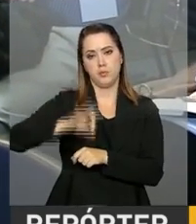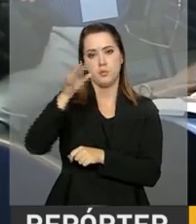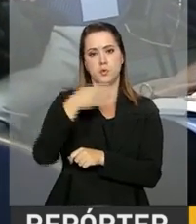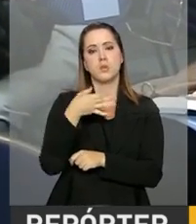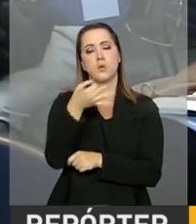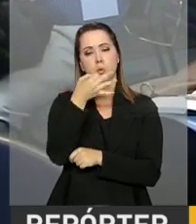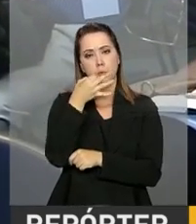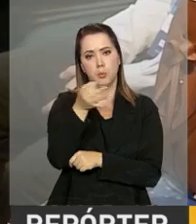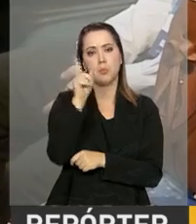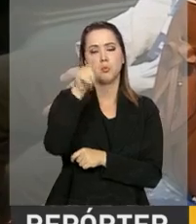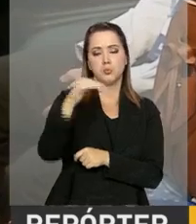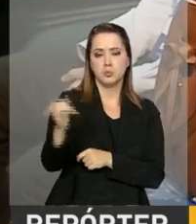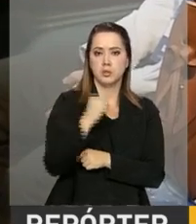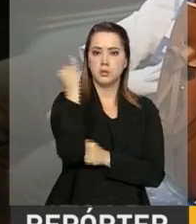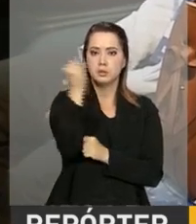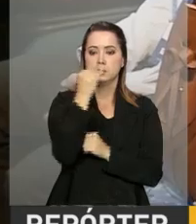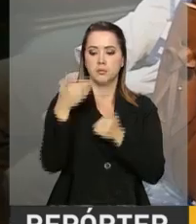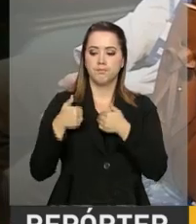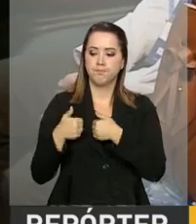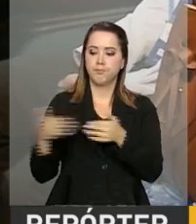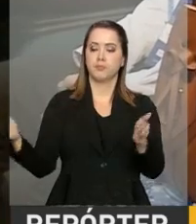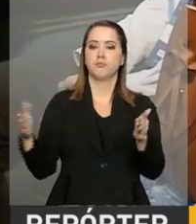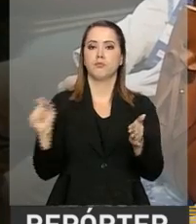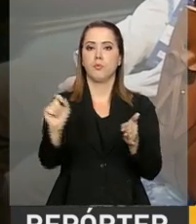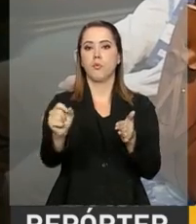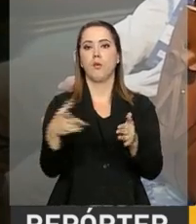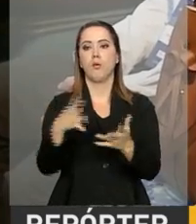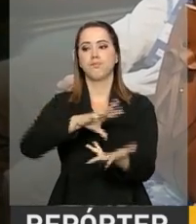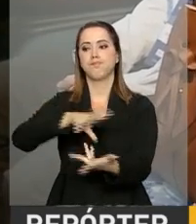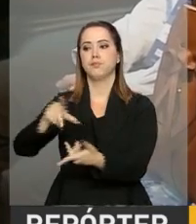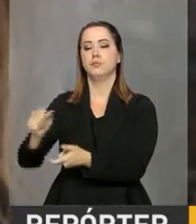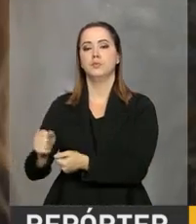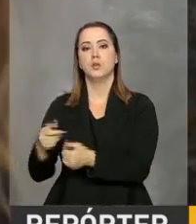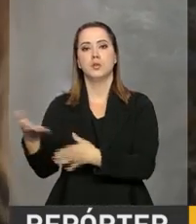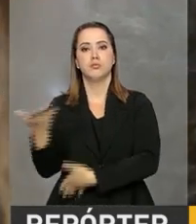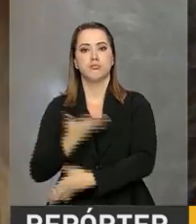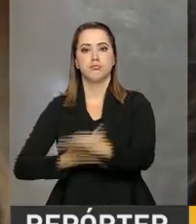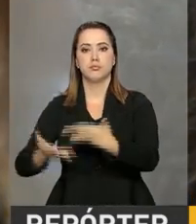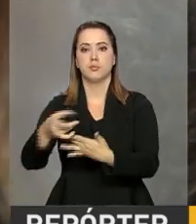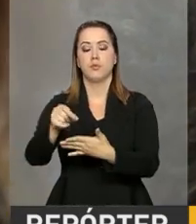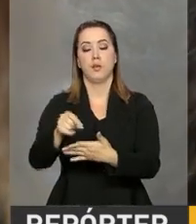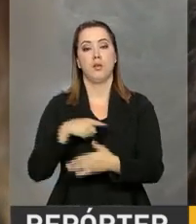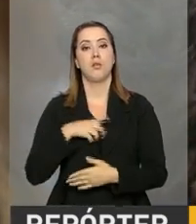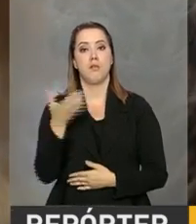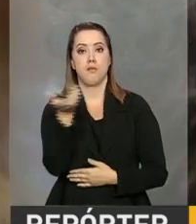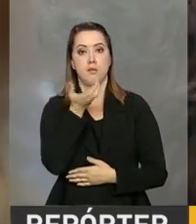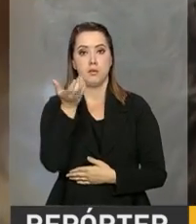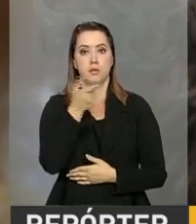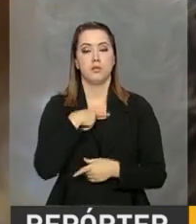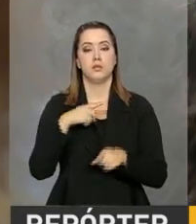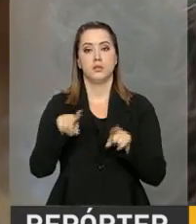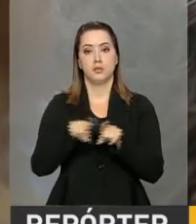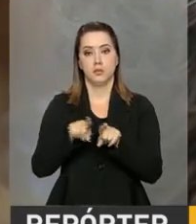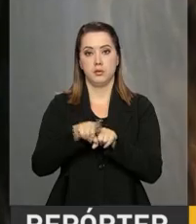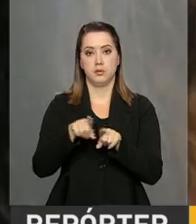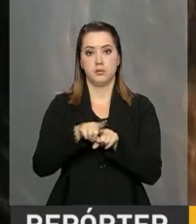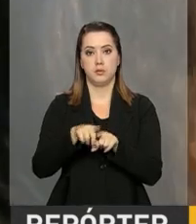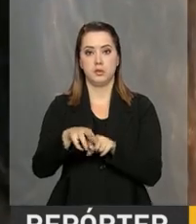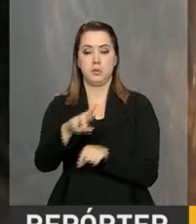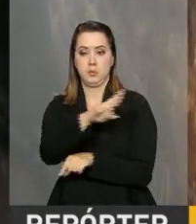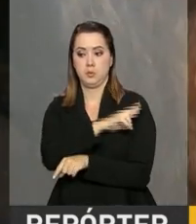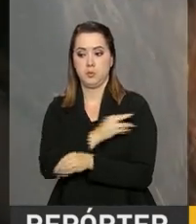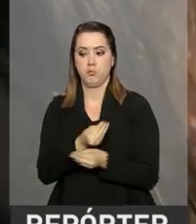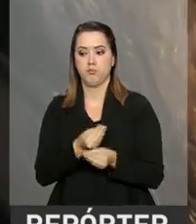acham importante a expansão internacional e 62% disseram que têm interesse em abrir uma representação no exterior